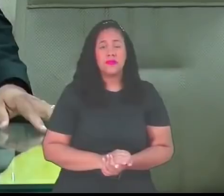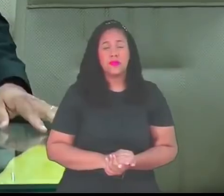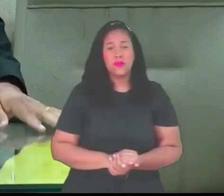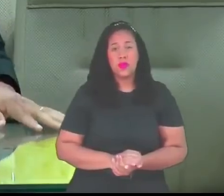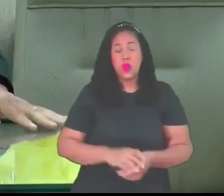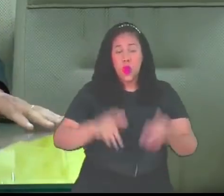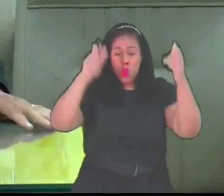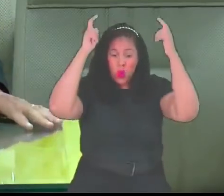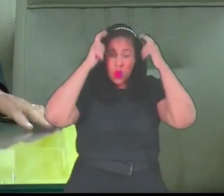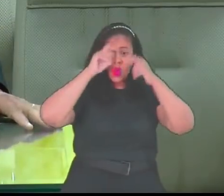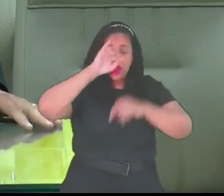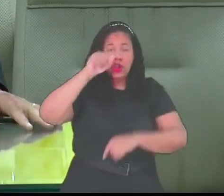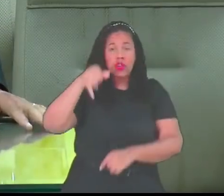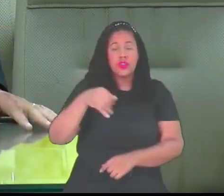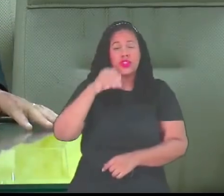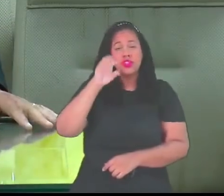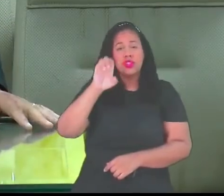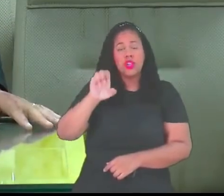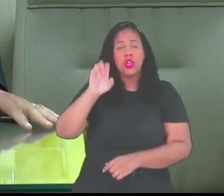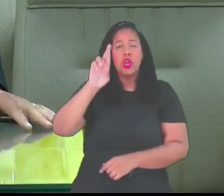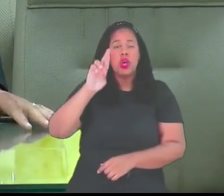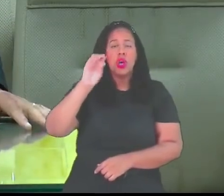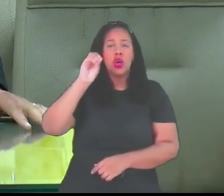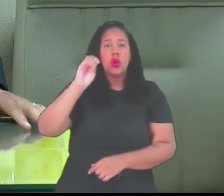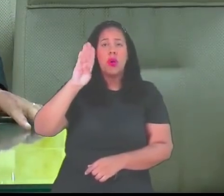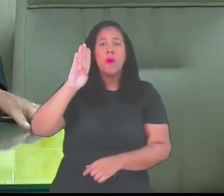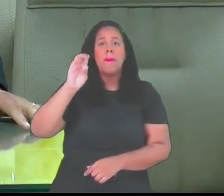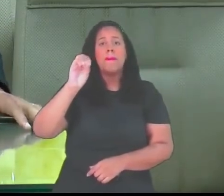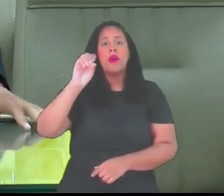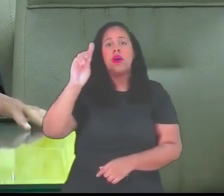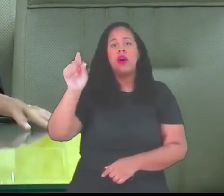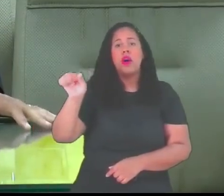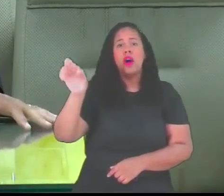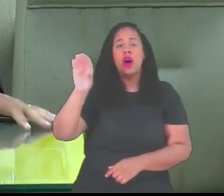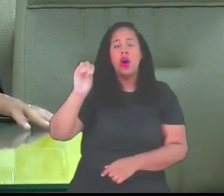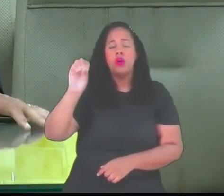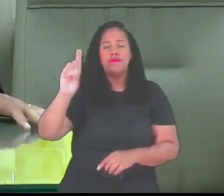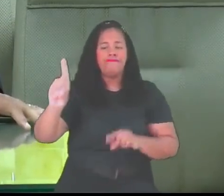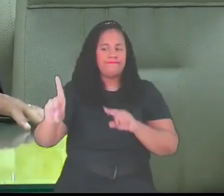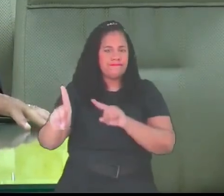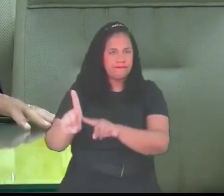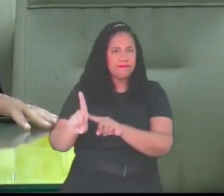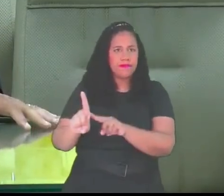Jeroboão sabe que o povo tem uma trajetória difícil.